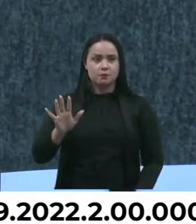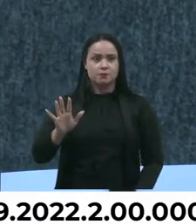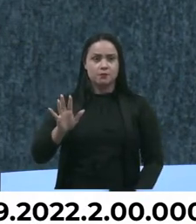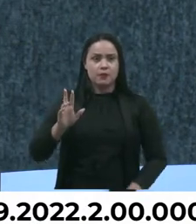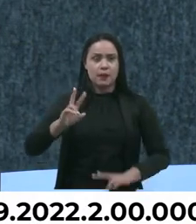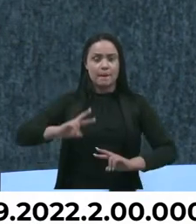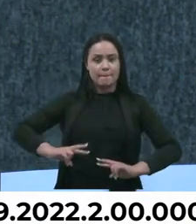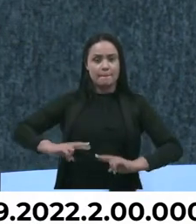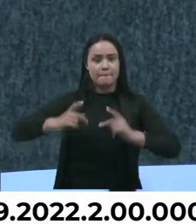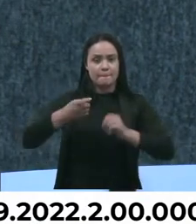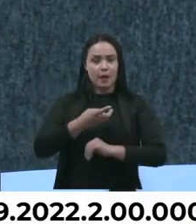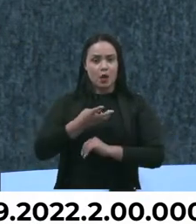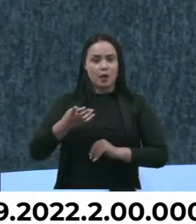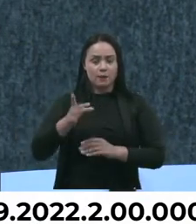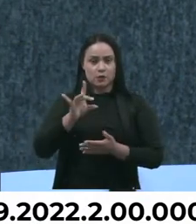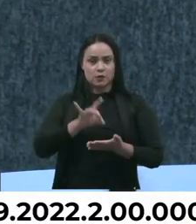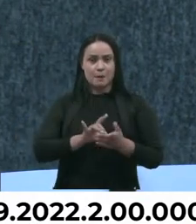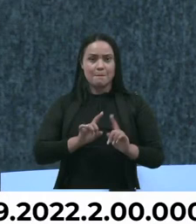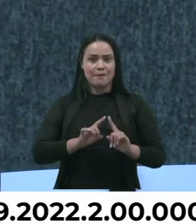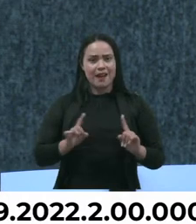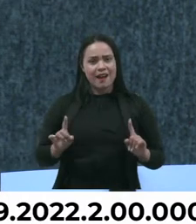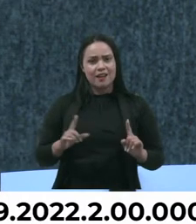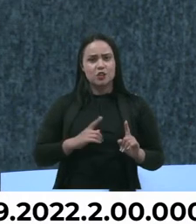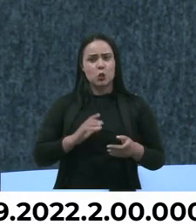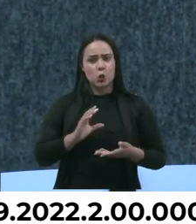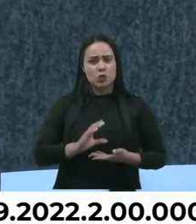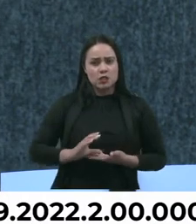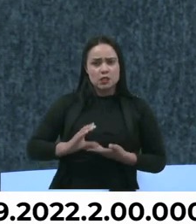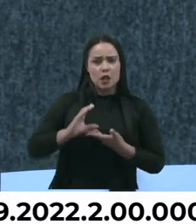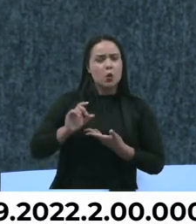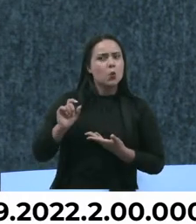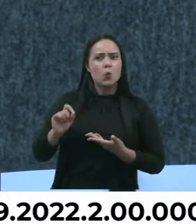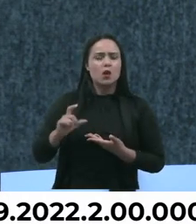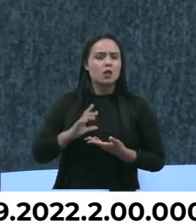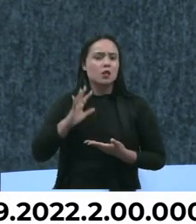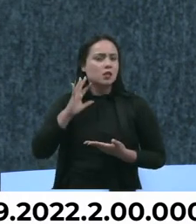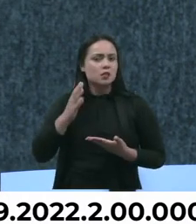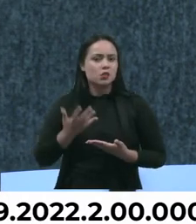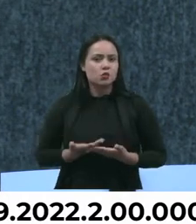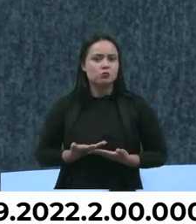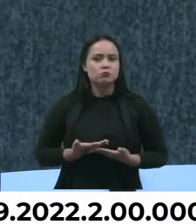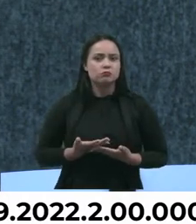maioria absoluta, mas em se tratando de conselho, o que decidiu